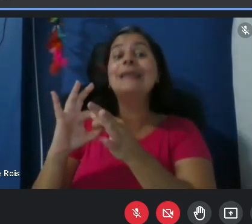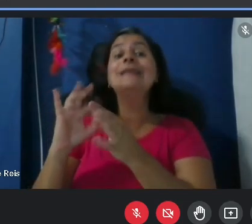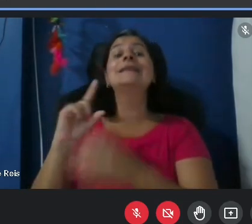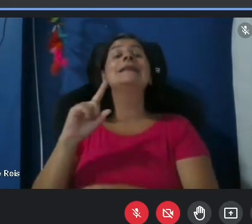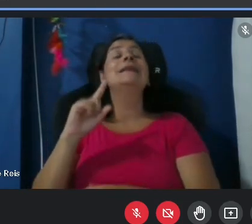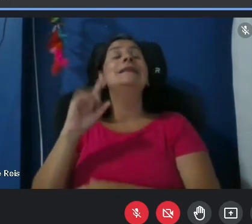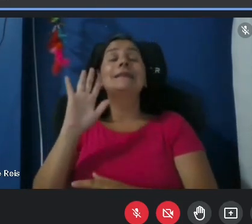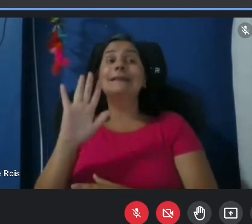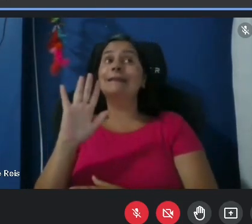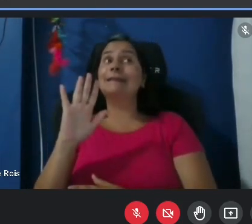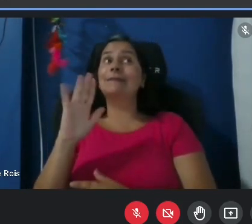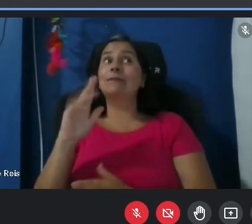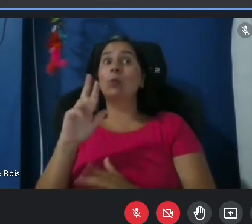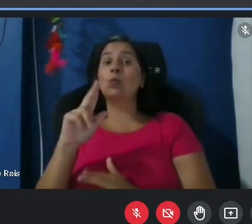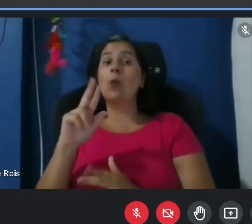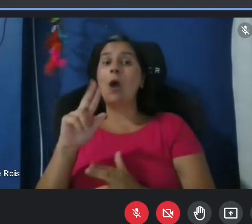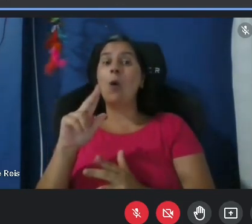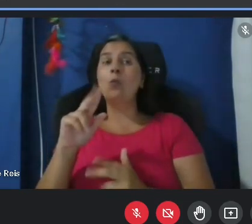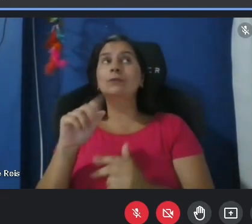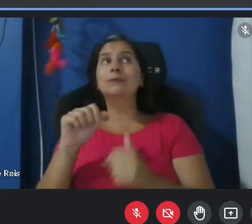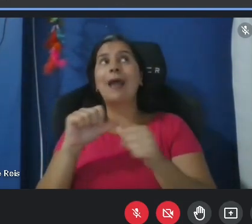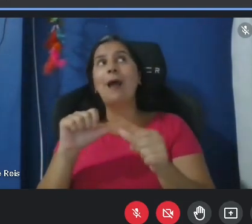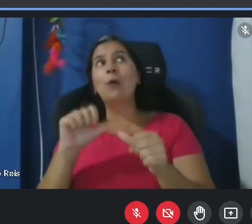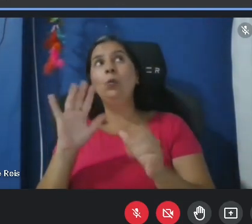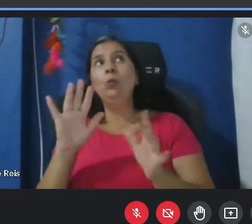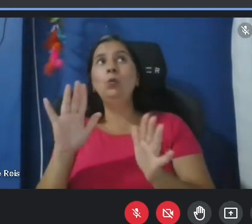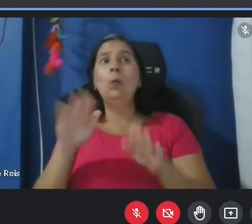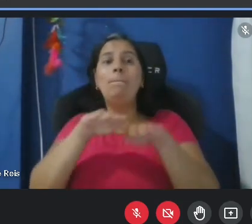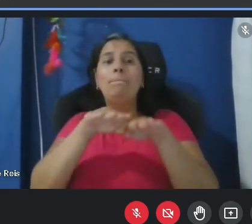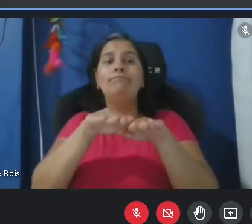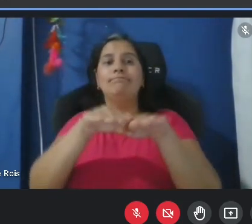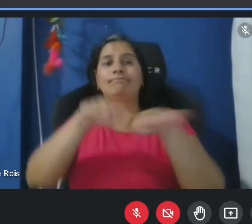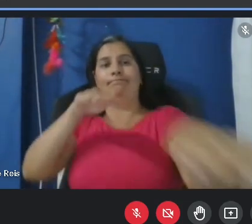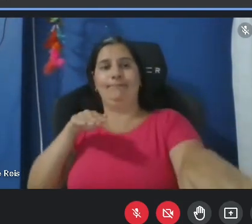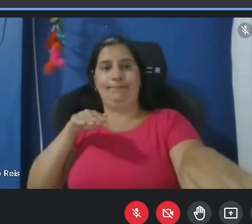dentro das escolas, o ensino da Libras.